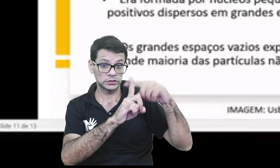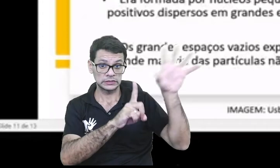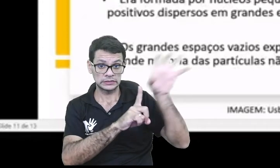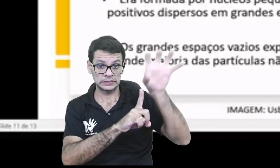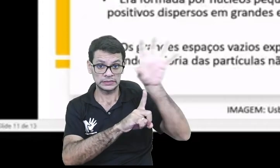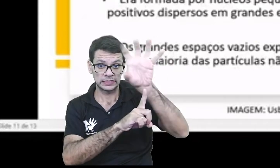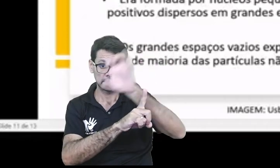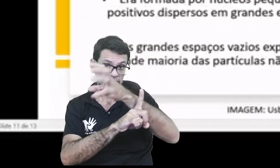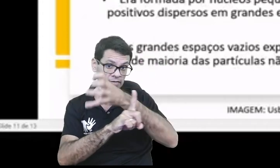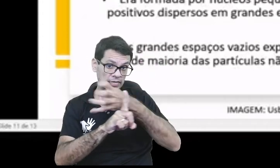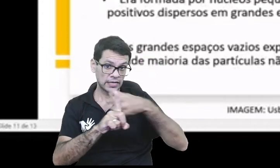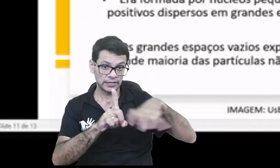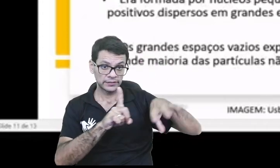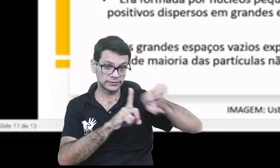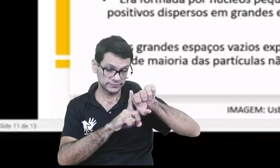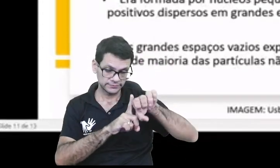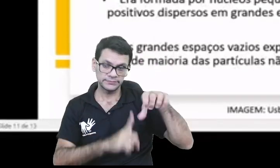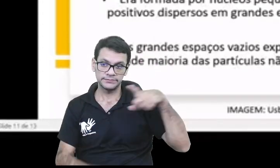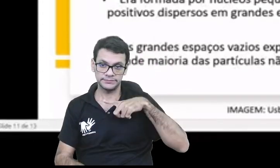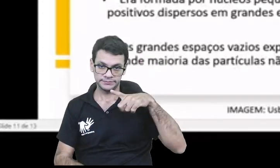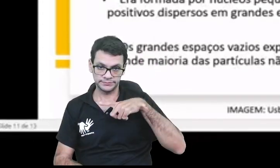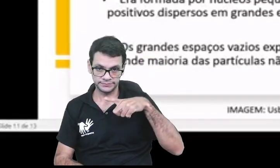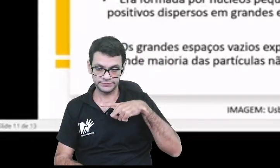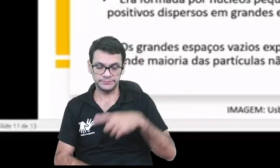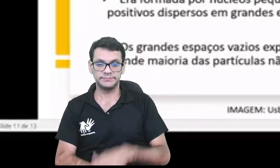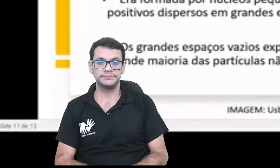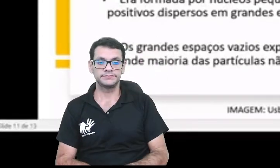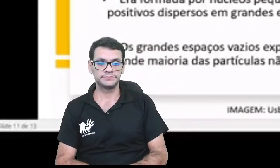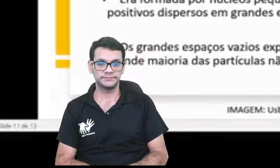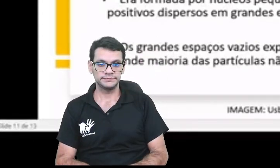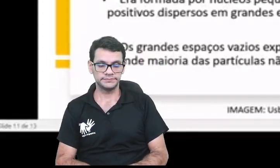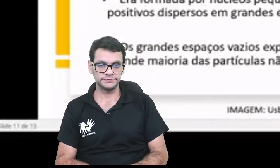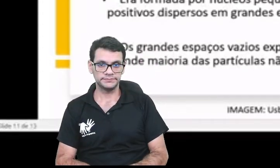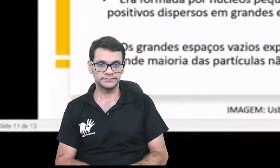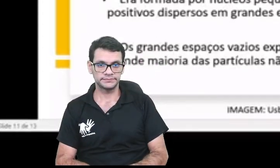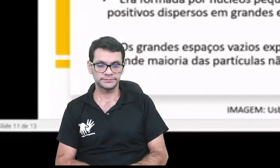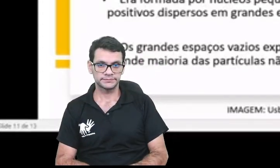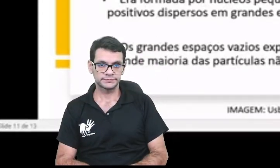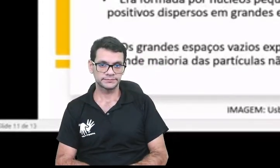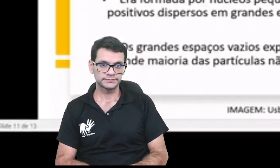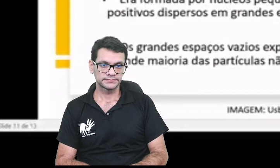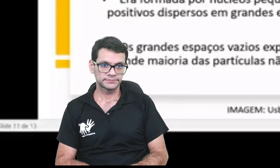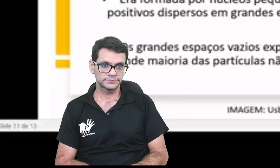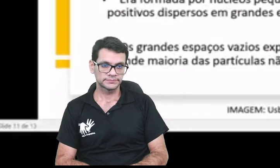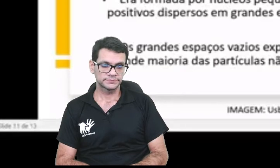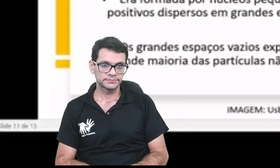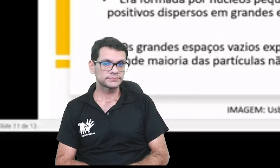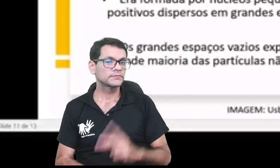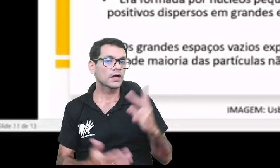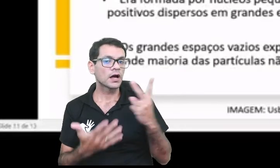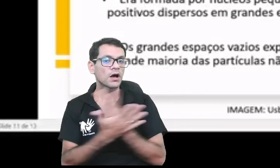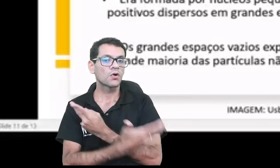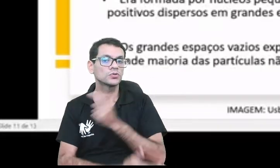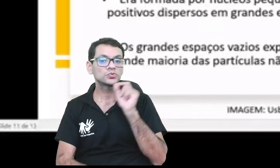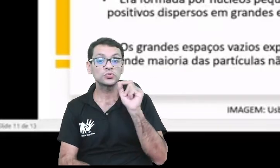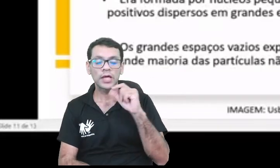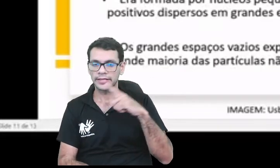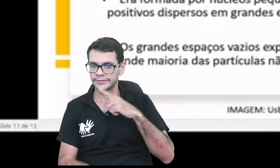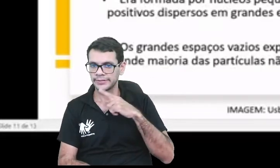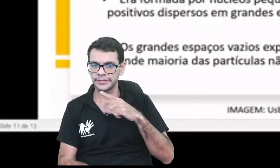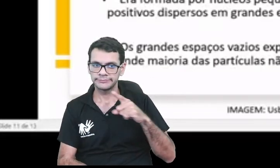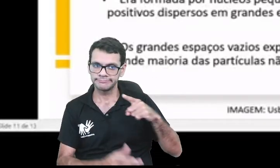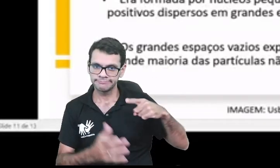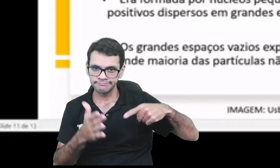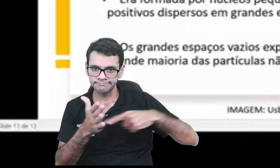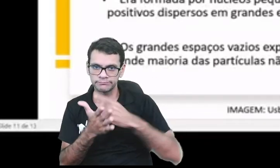aqui. Quando ela bate no núcleo, que são partículas positivas, ocorre algum tipo de